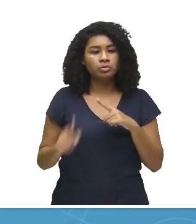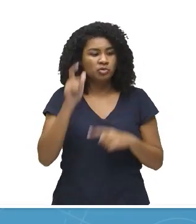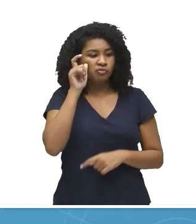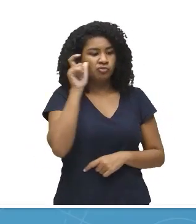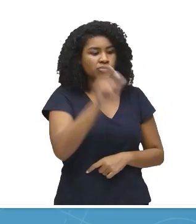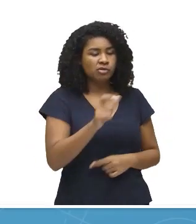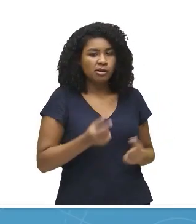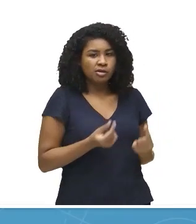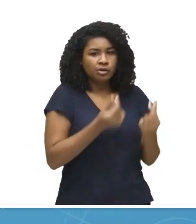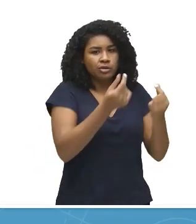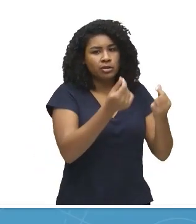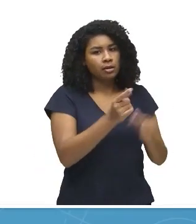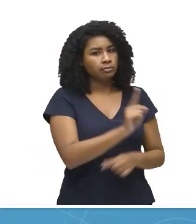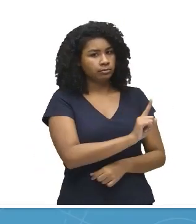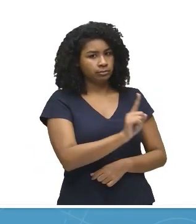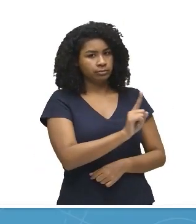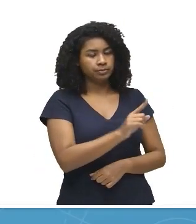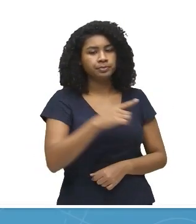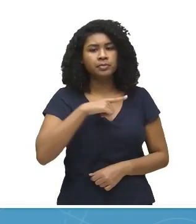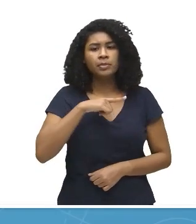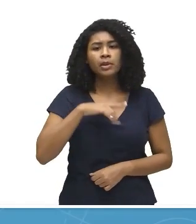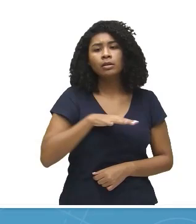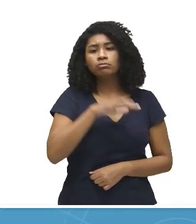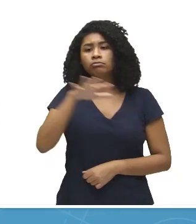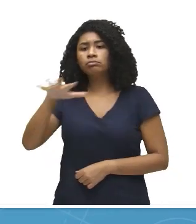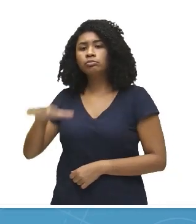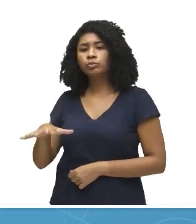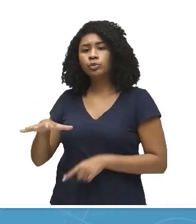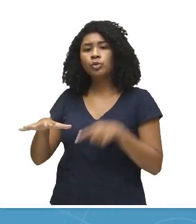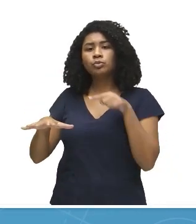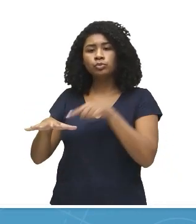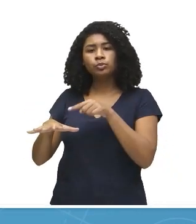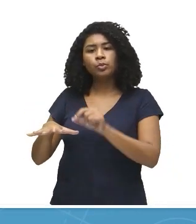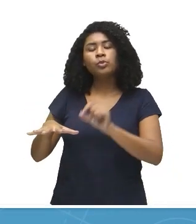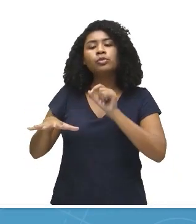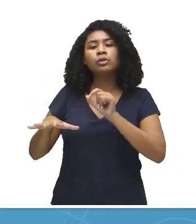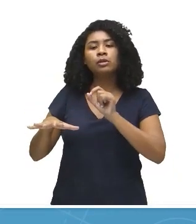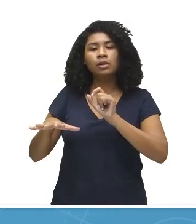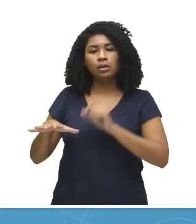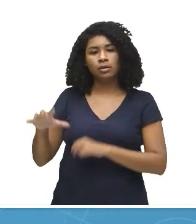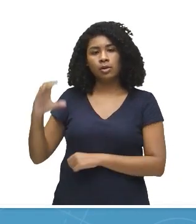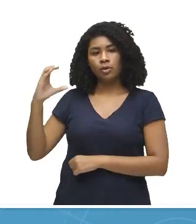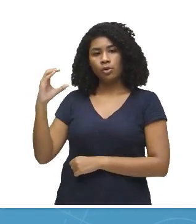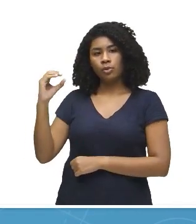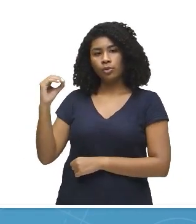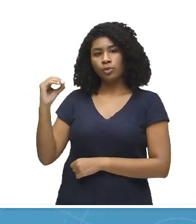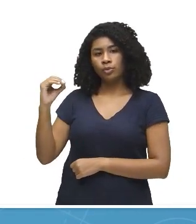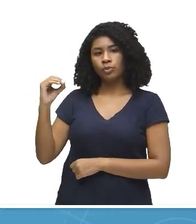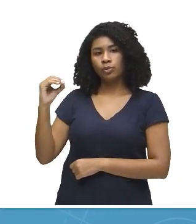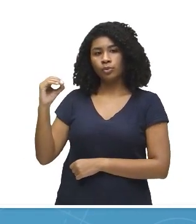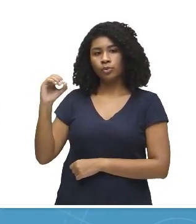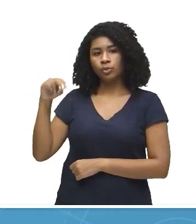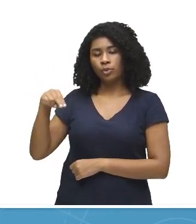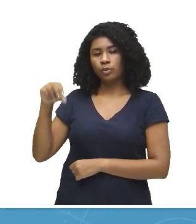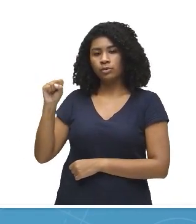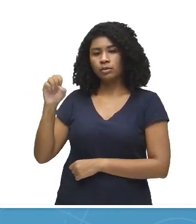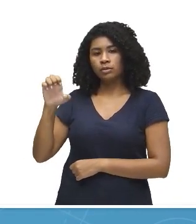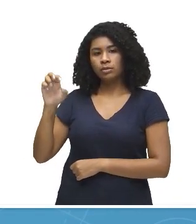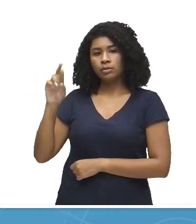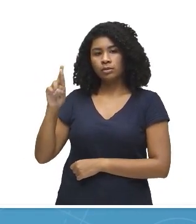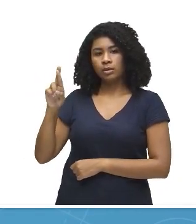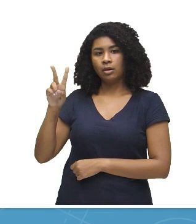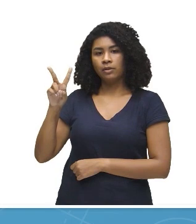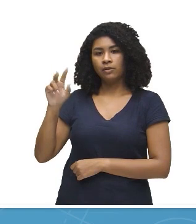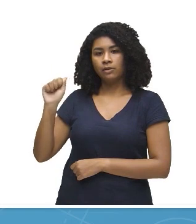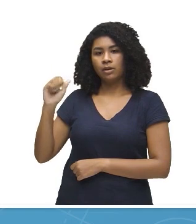comercializar o que tem ali. Aí temos a conservação ambiental, né? A conservação já é um pouco